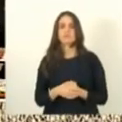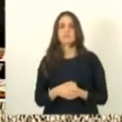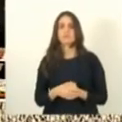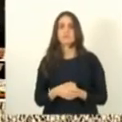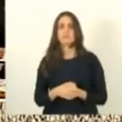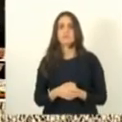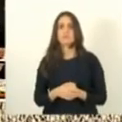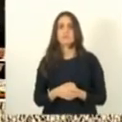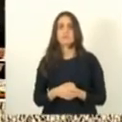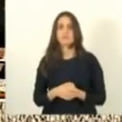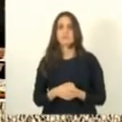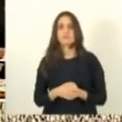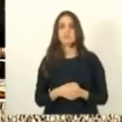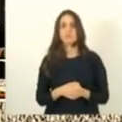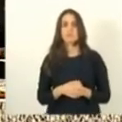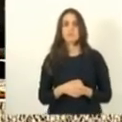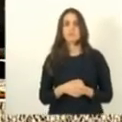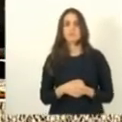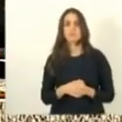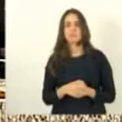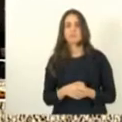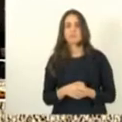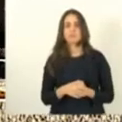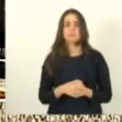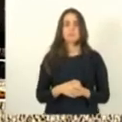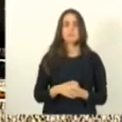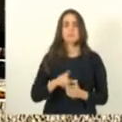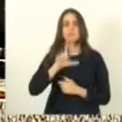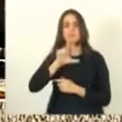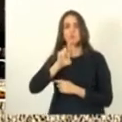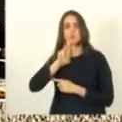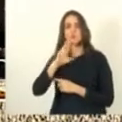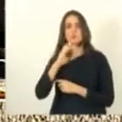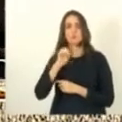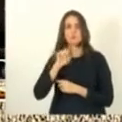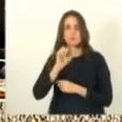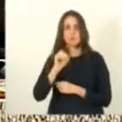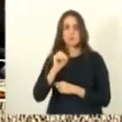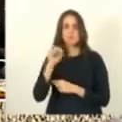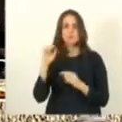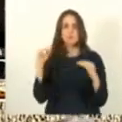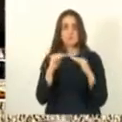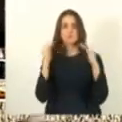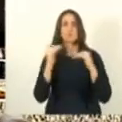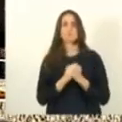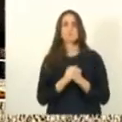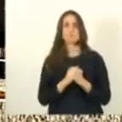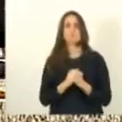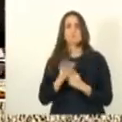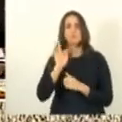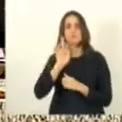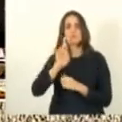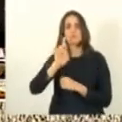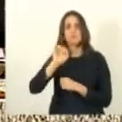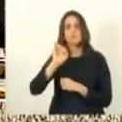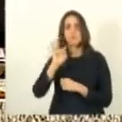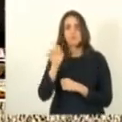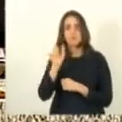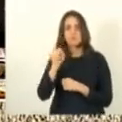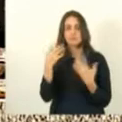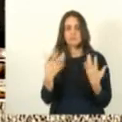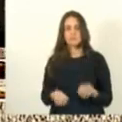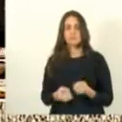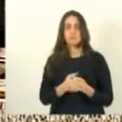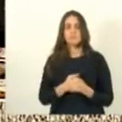Assistente social e cidadania, mesma. Luciano Machado, concorda? Deputado Freitas, finanças.